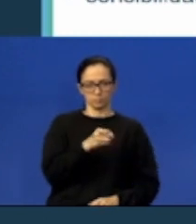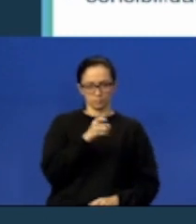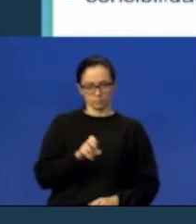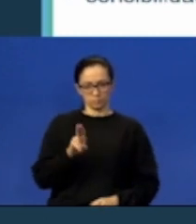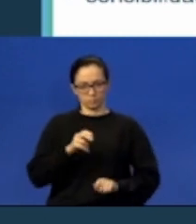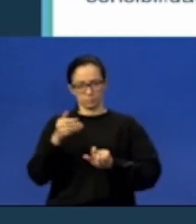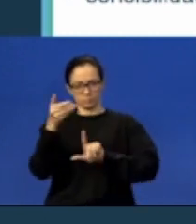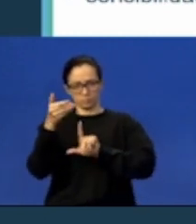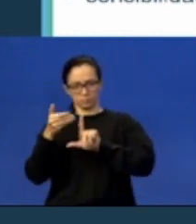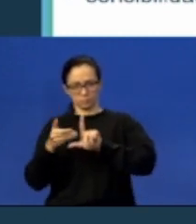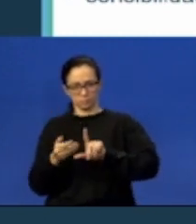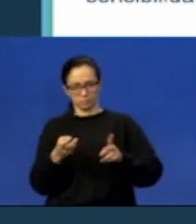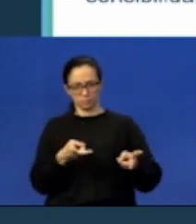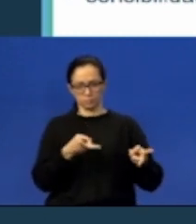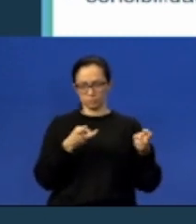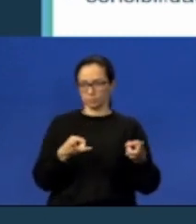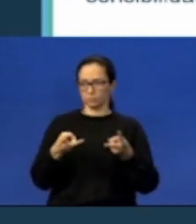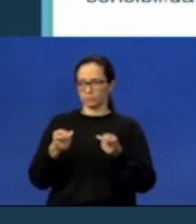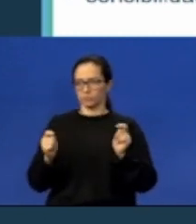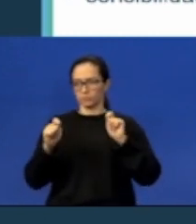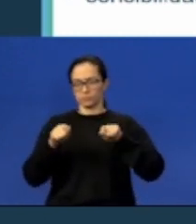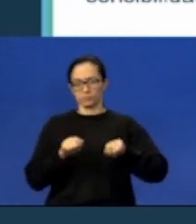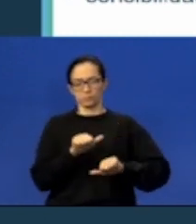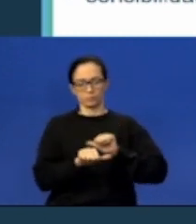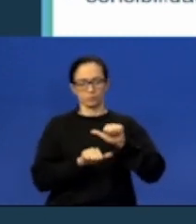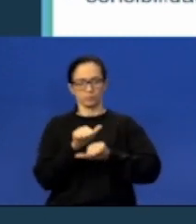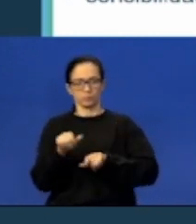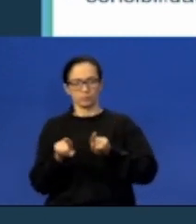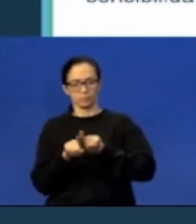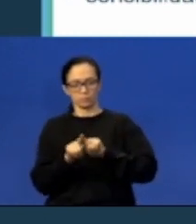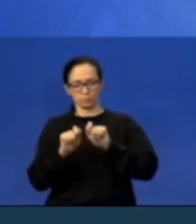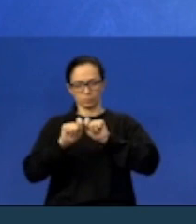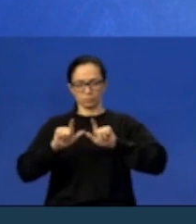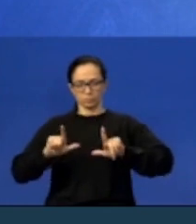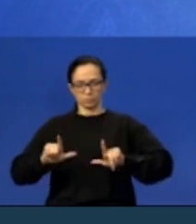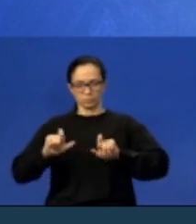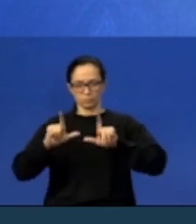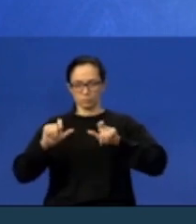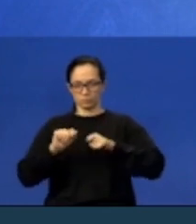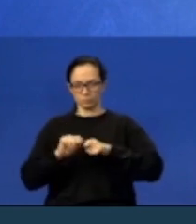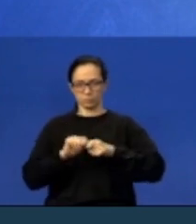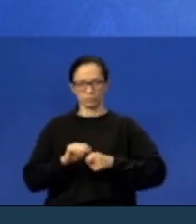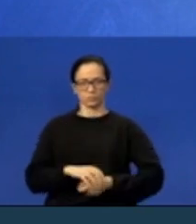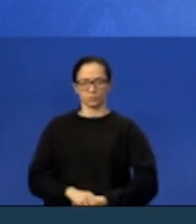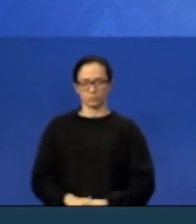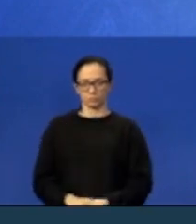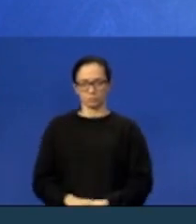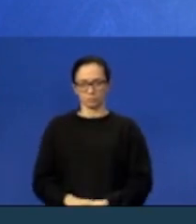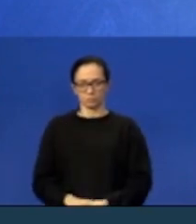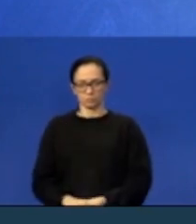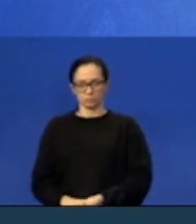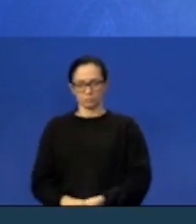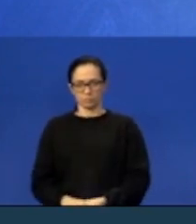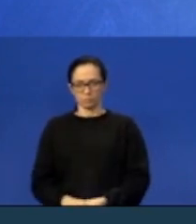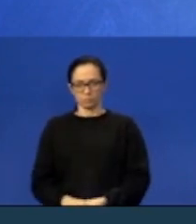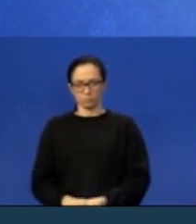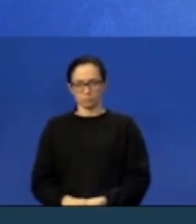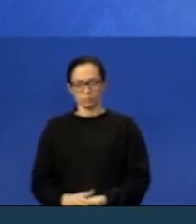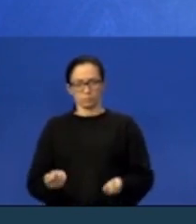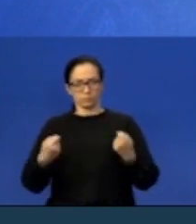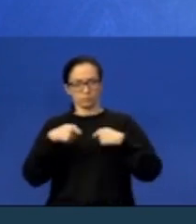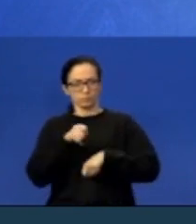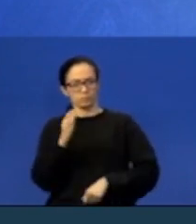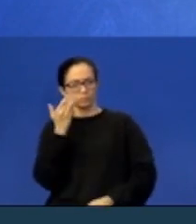própria sensibilidade do filme ela também vai alterar na formação da imagem. O próximo slide a gente vai